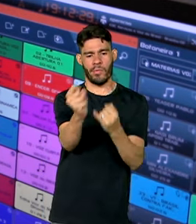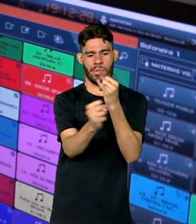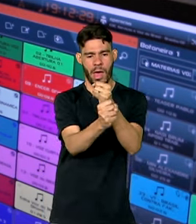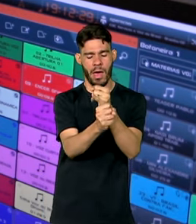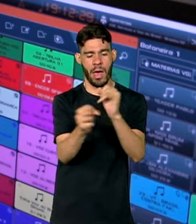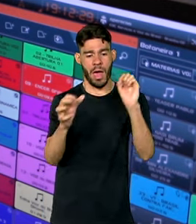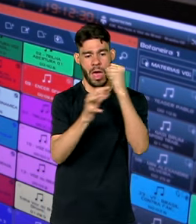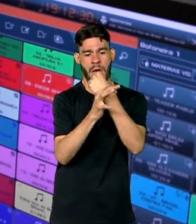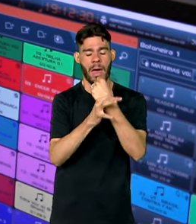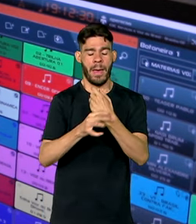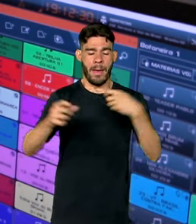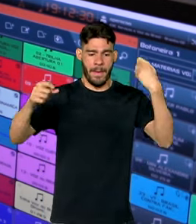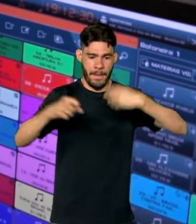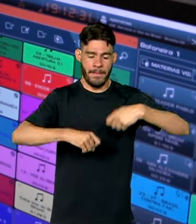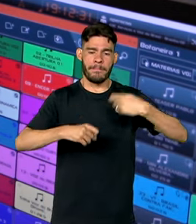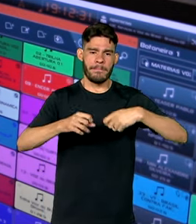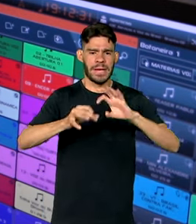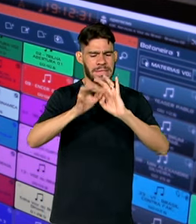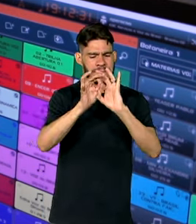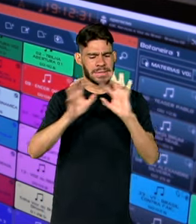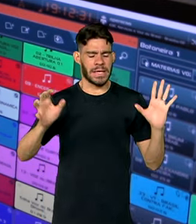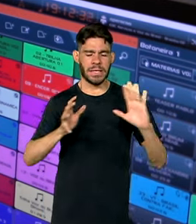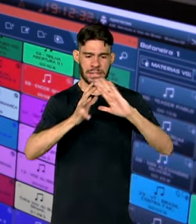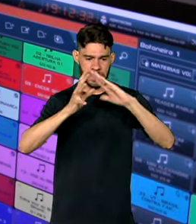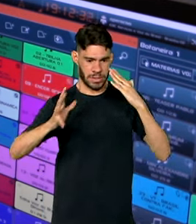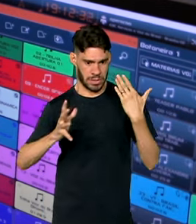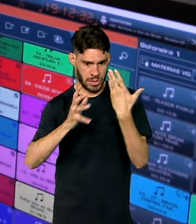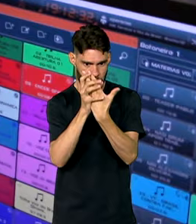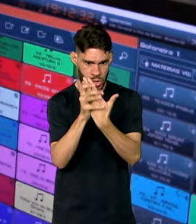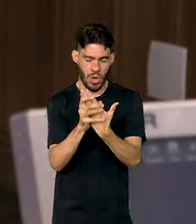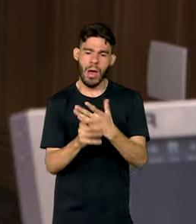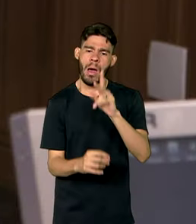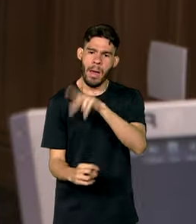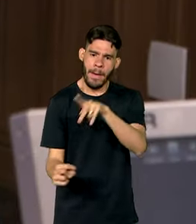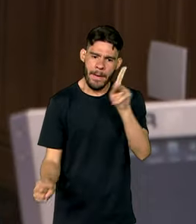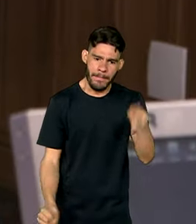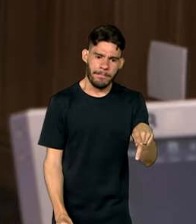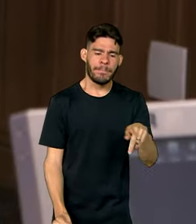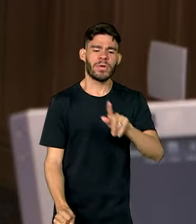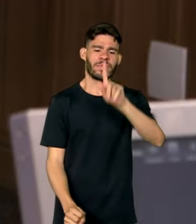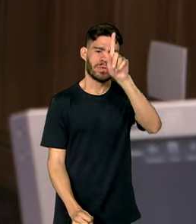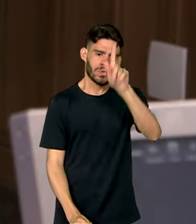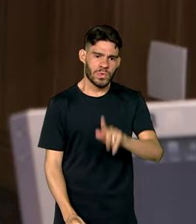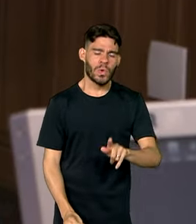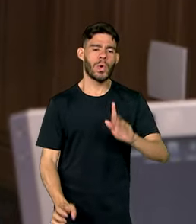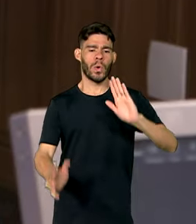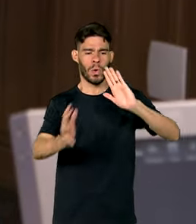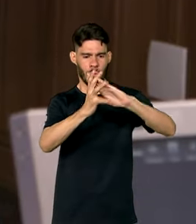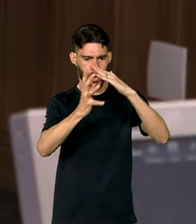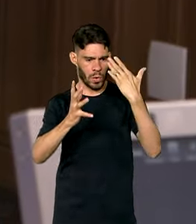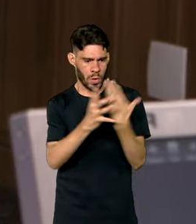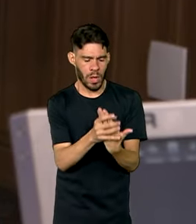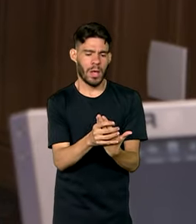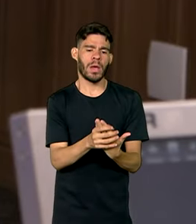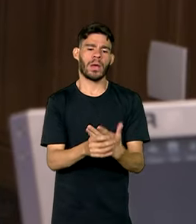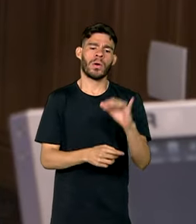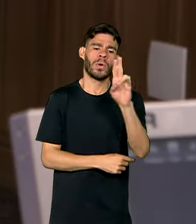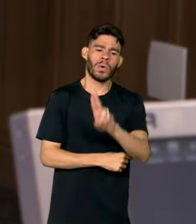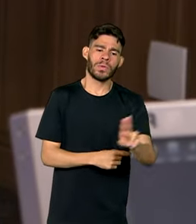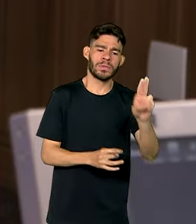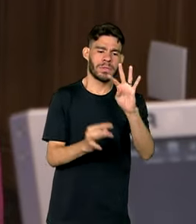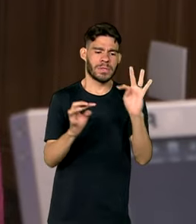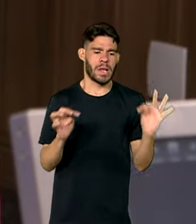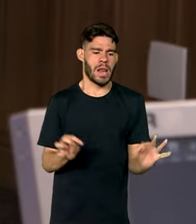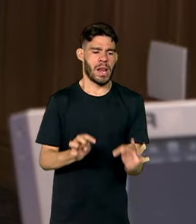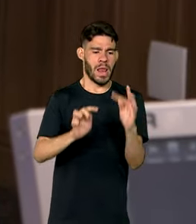precisa garantir que esteja à disposição da escola para que os professores a gestão escolar possa utilizar essa tecnologia de